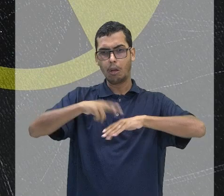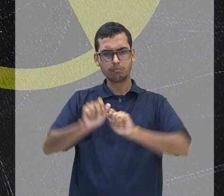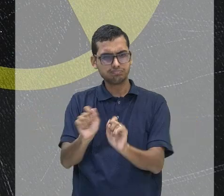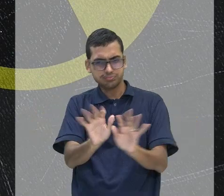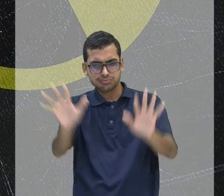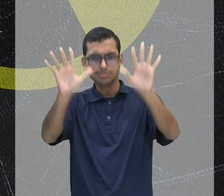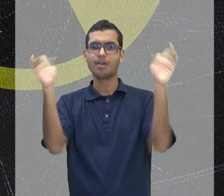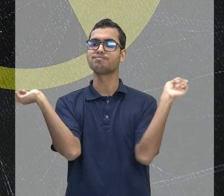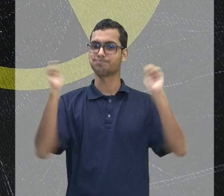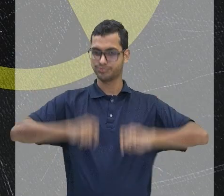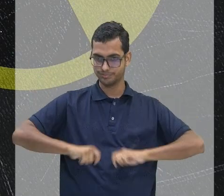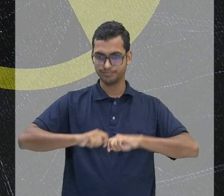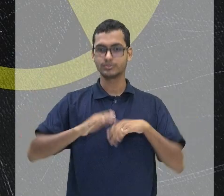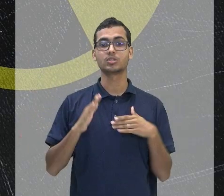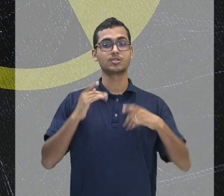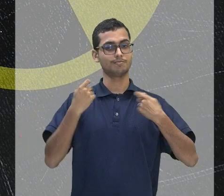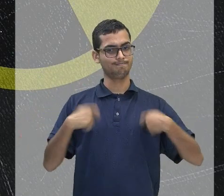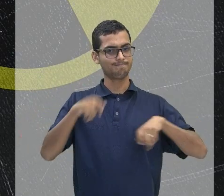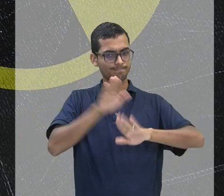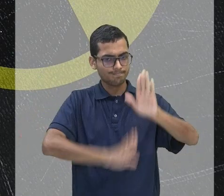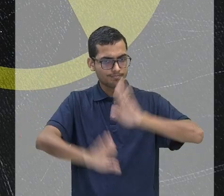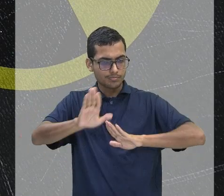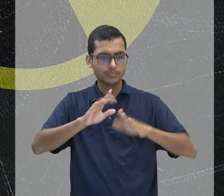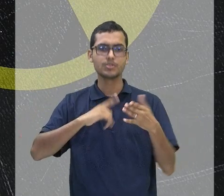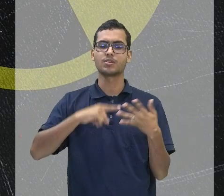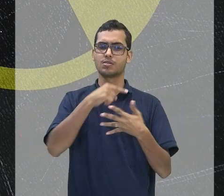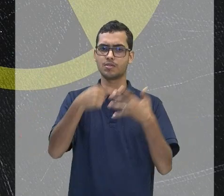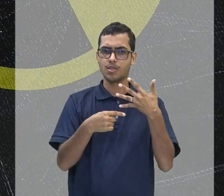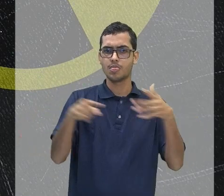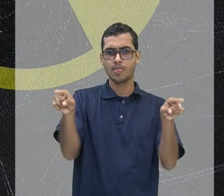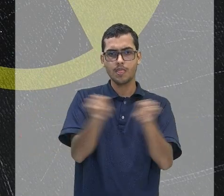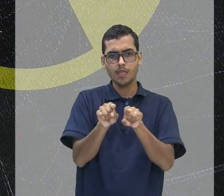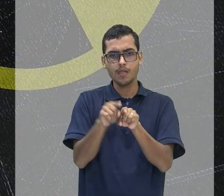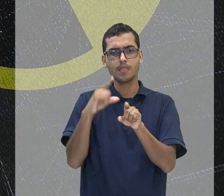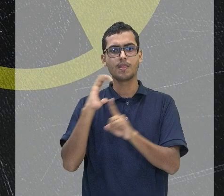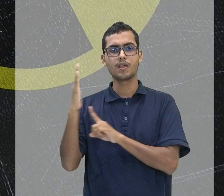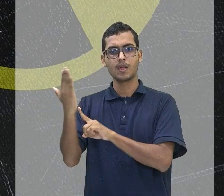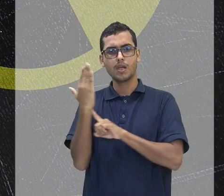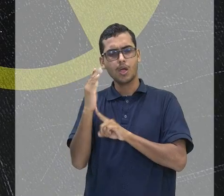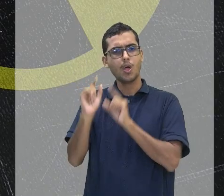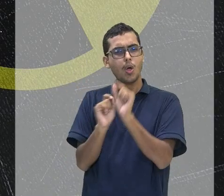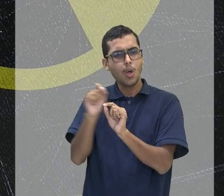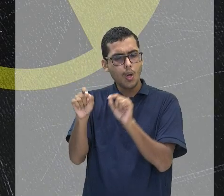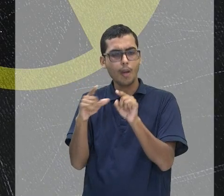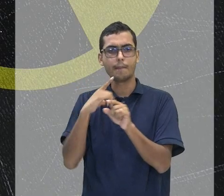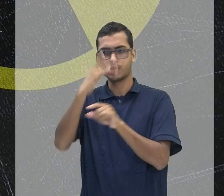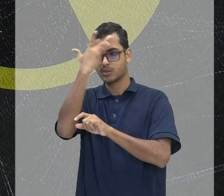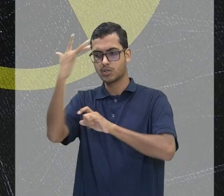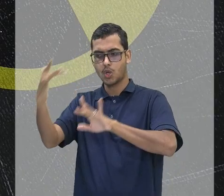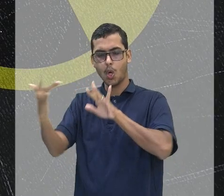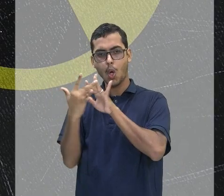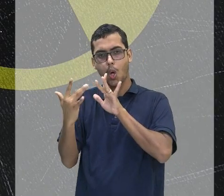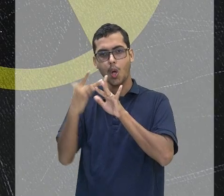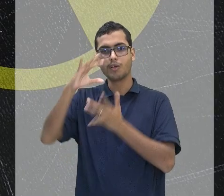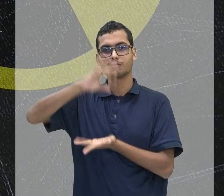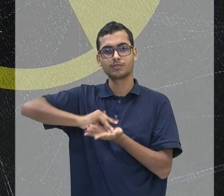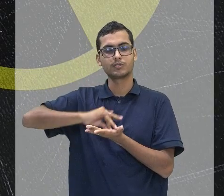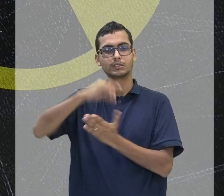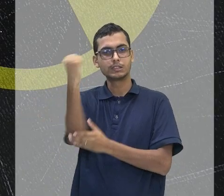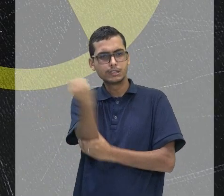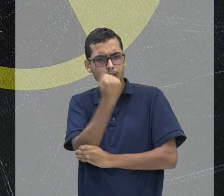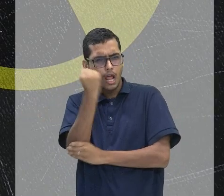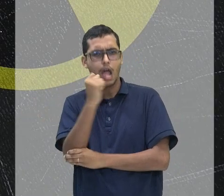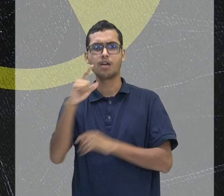Portanto, nós devemos aí também observar a exposição crônica, que é justamente o aumento do risco de câncer e de